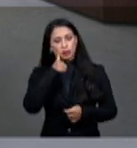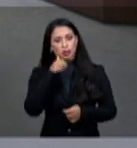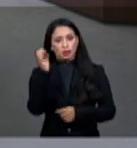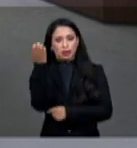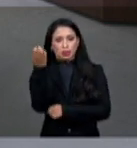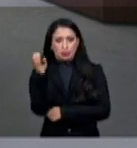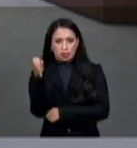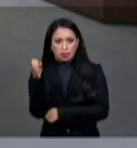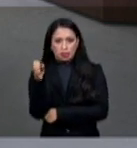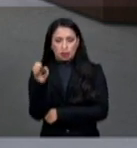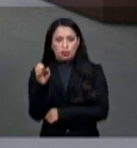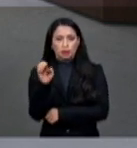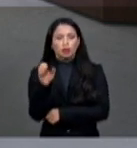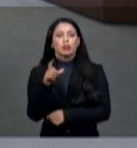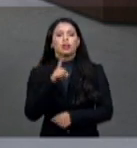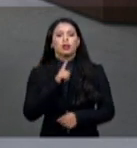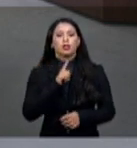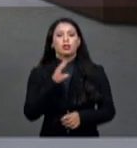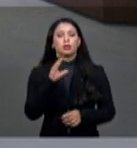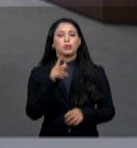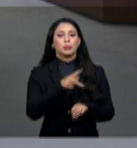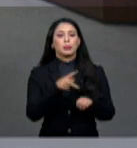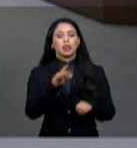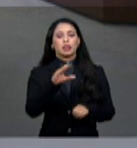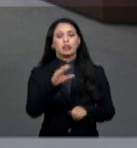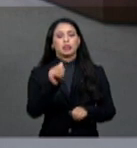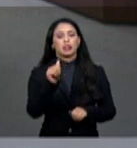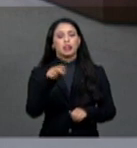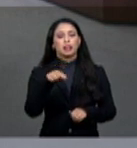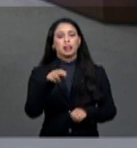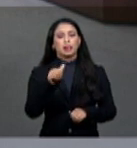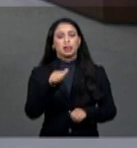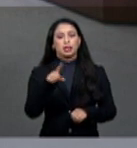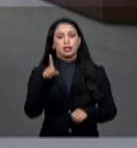embaixadora Jennifer May, embaixadora do Canadá em Brasília.